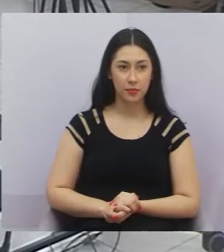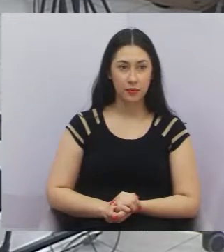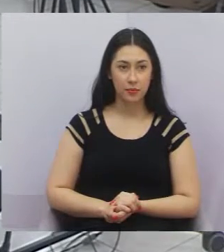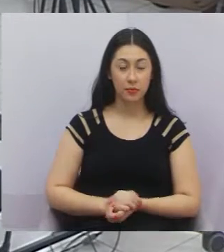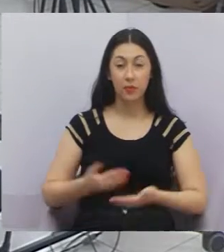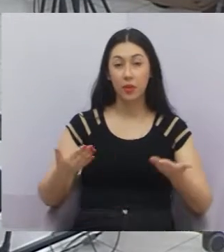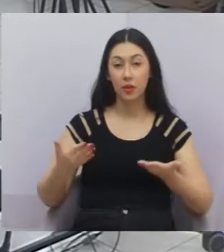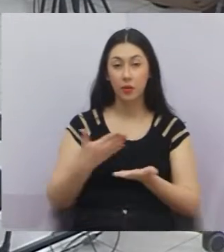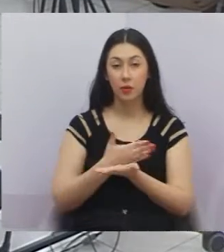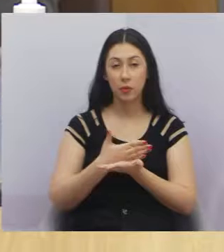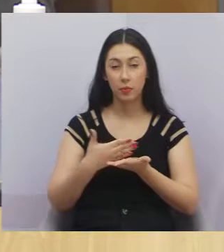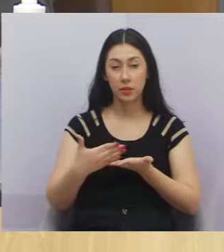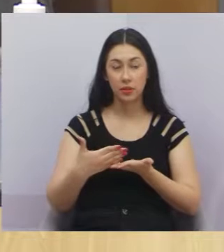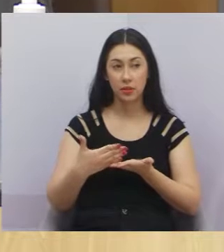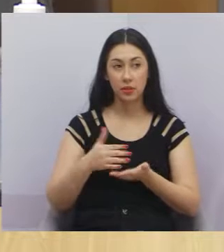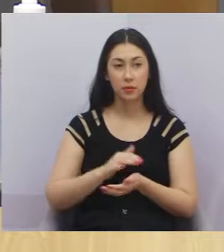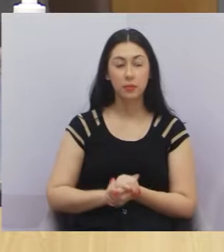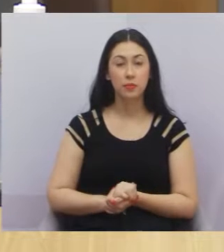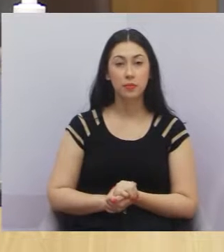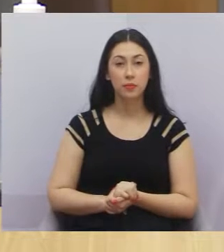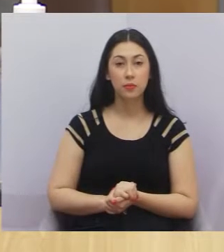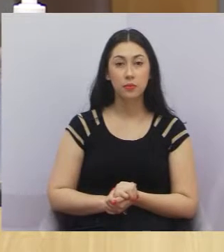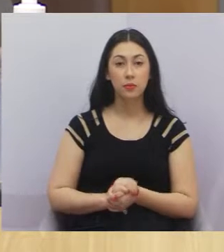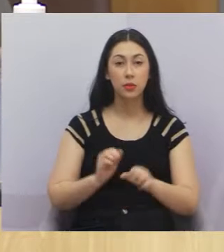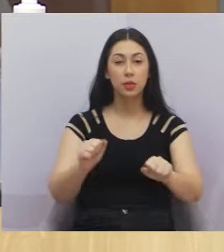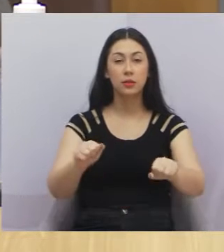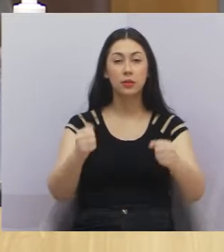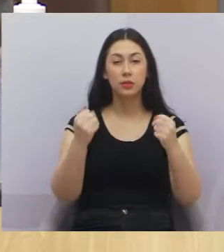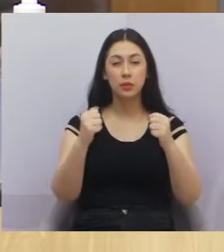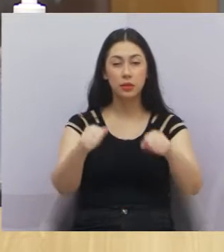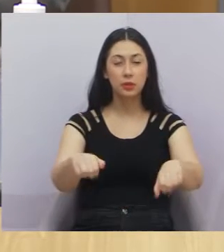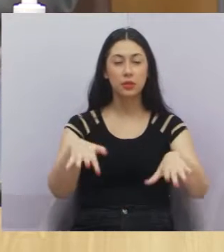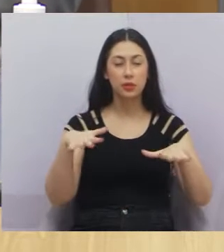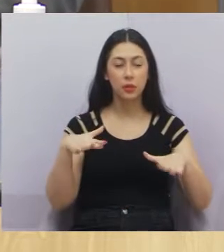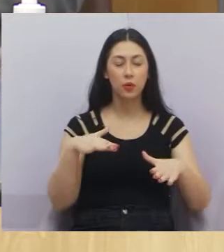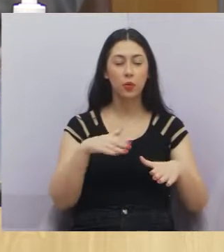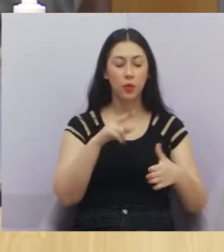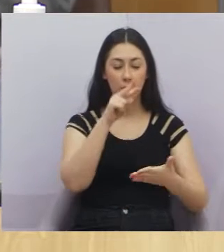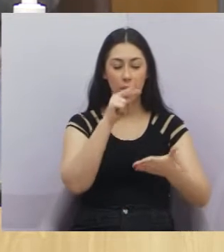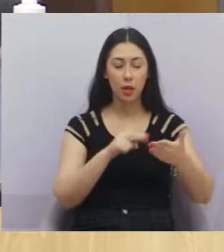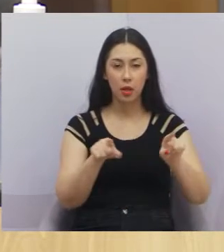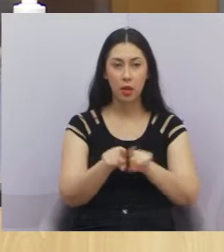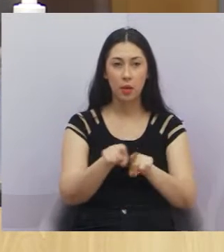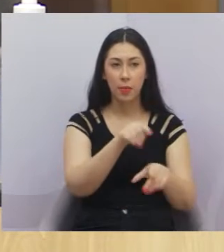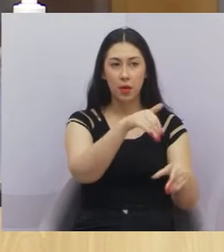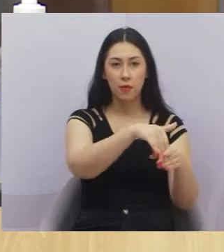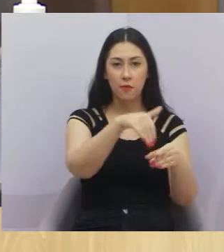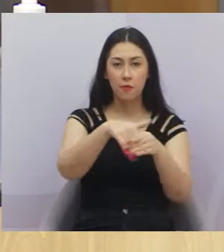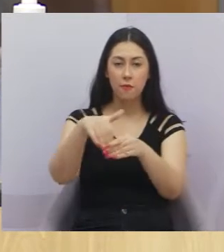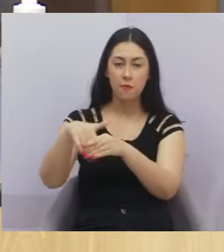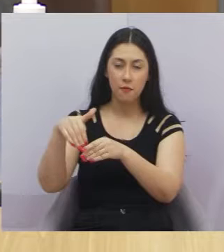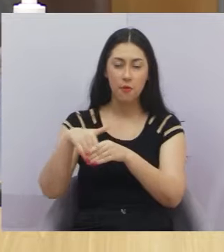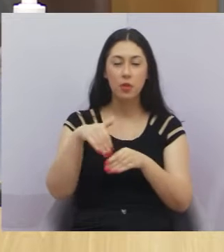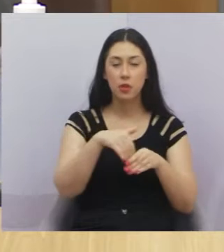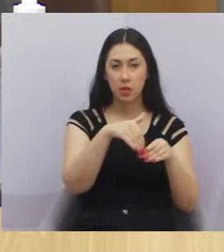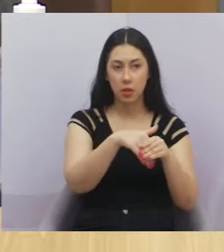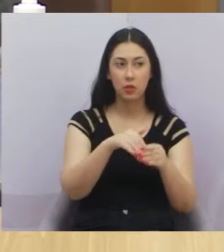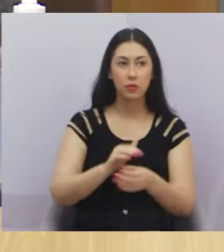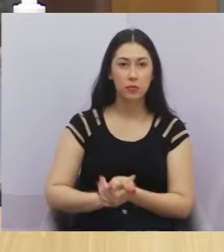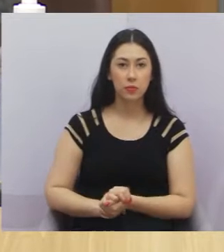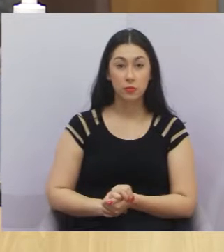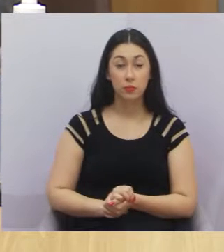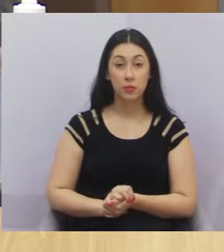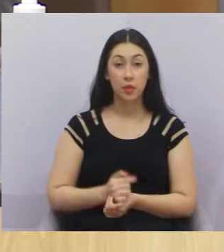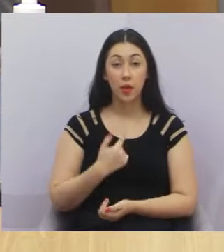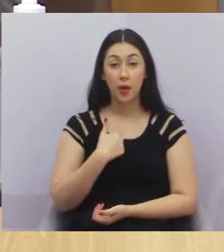Nesse instante passaremos a fase da sessão ordinária em que serão lidos e votados conforme o disciplinado dos expedientes dos vereadores.